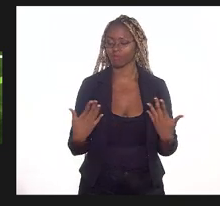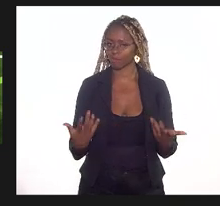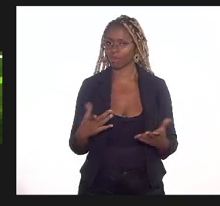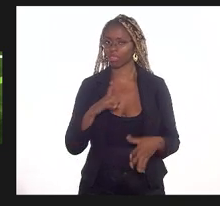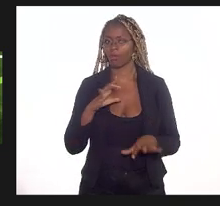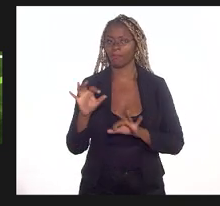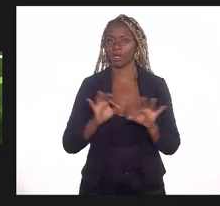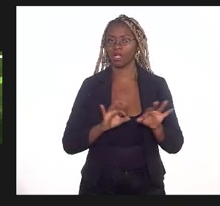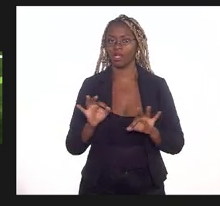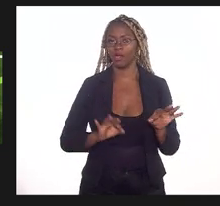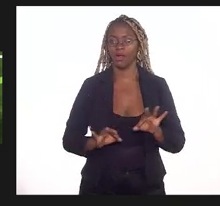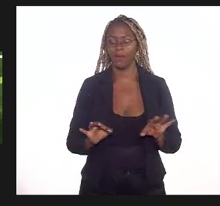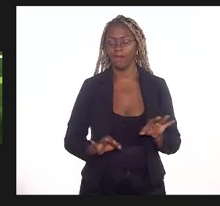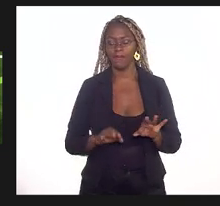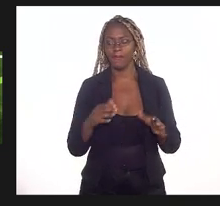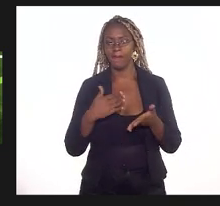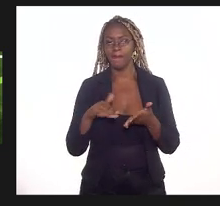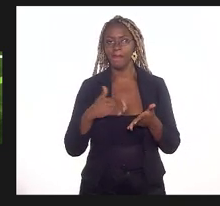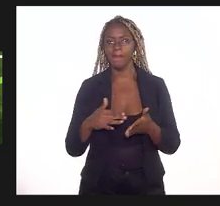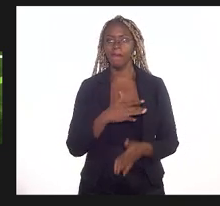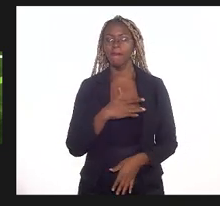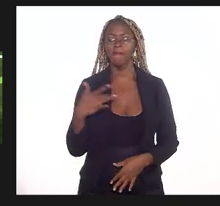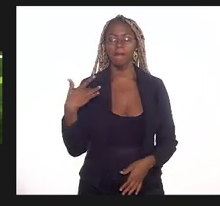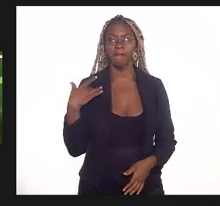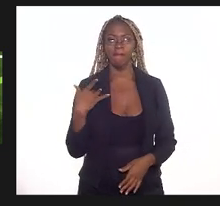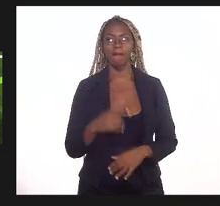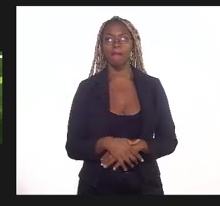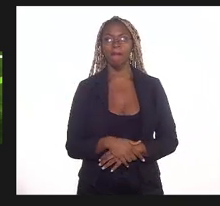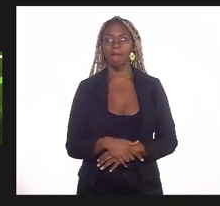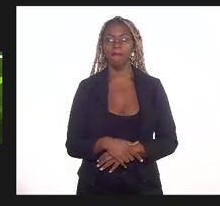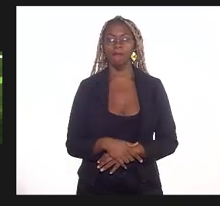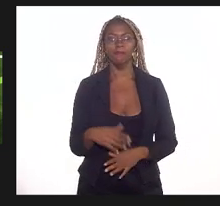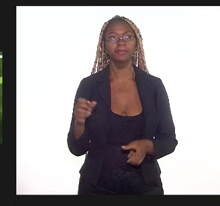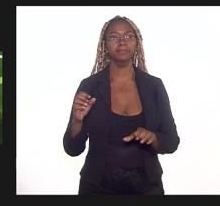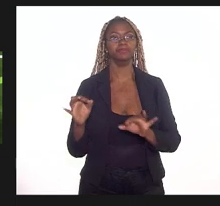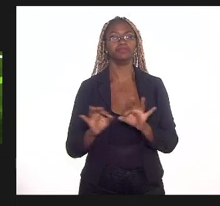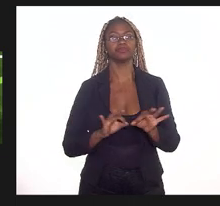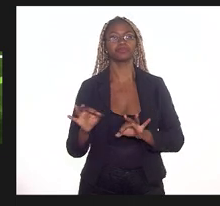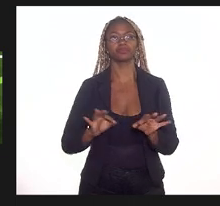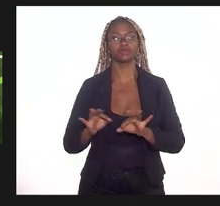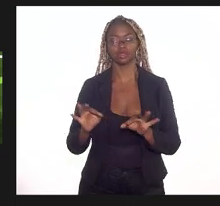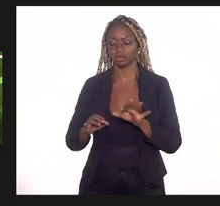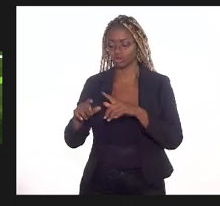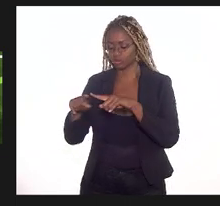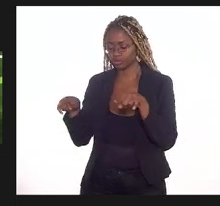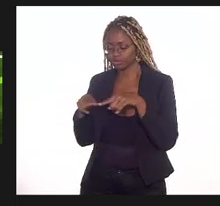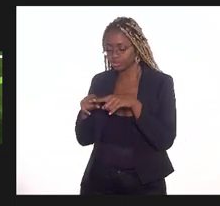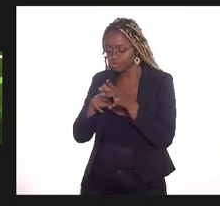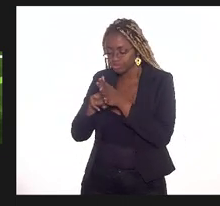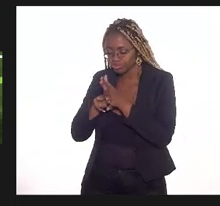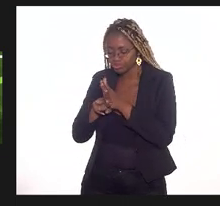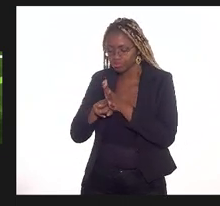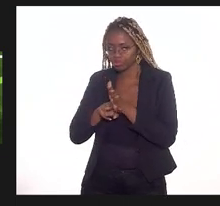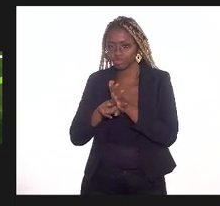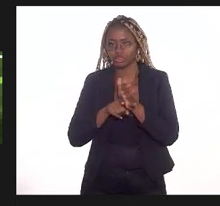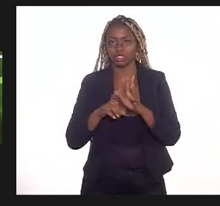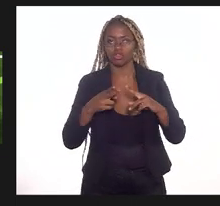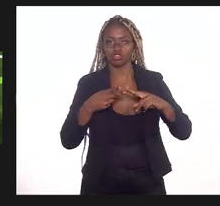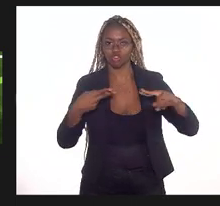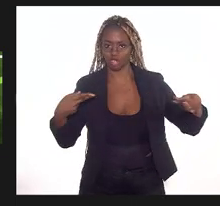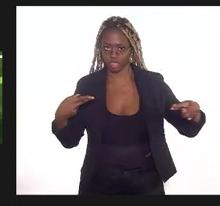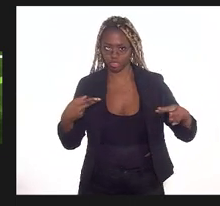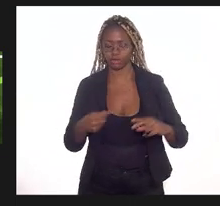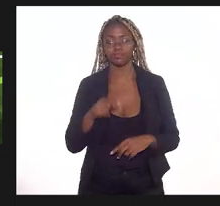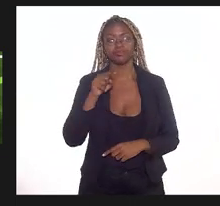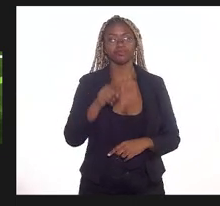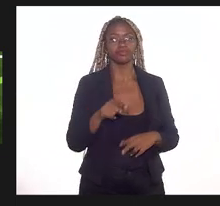de Saúde a destinação de recurso financeiro para a construção de um laboratório de genética. Essa foi uma